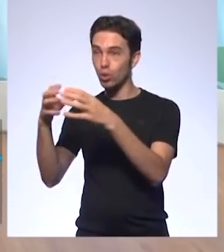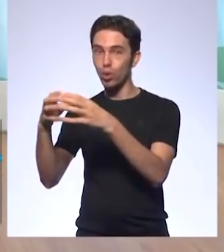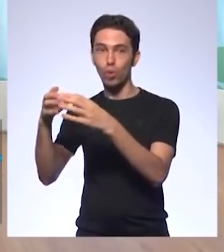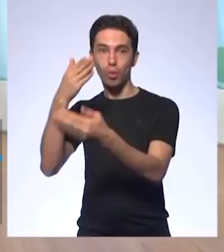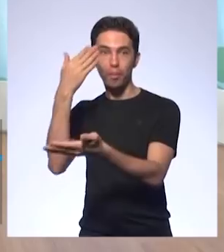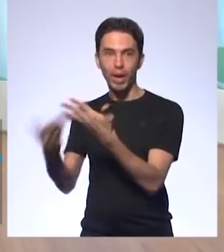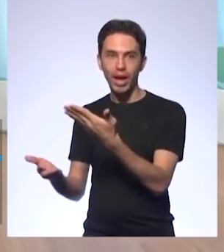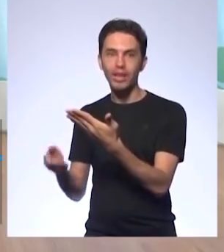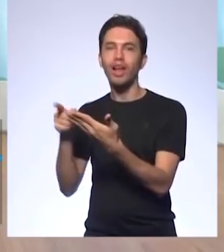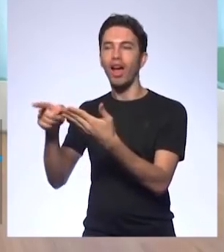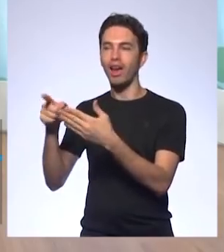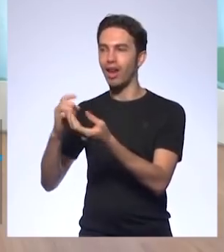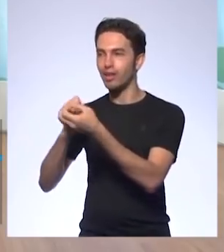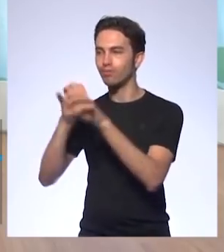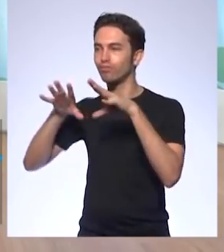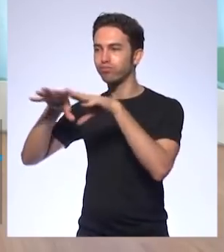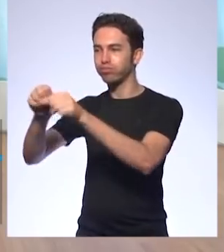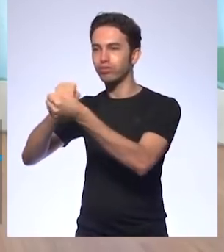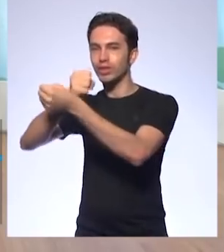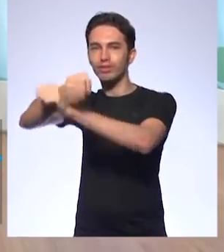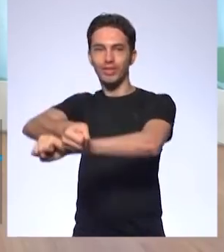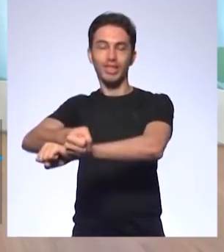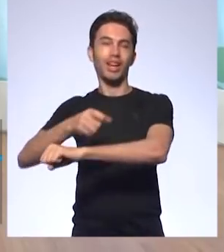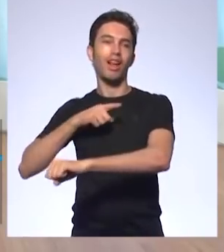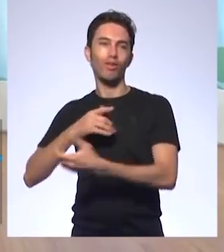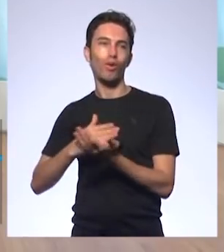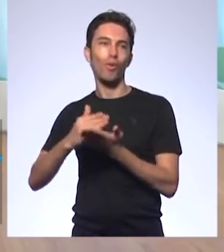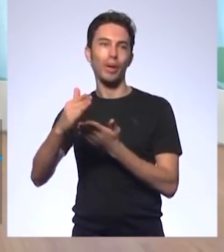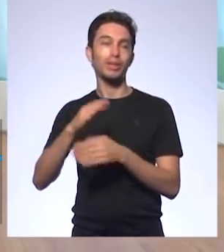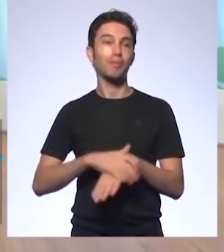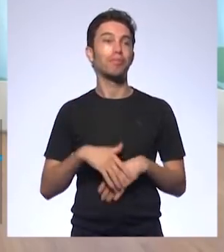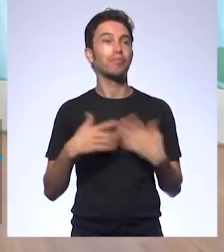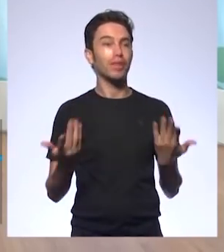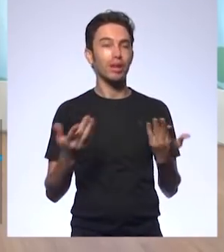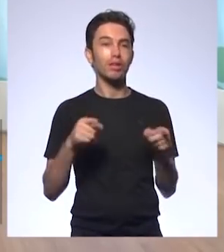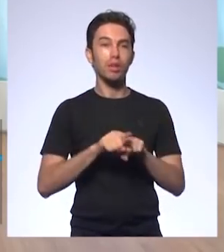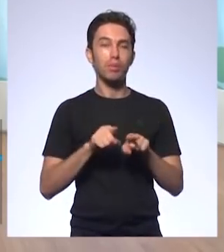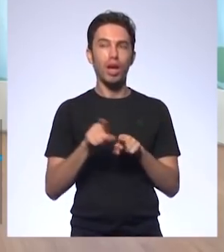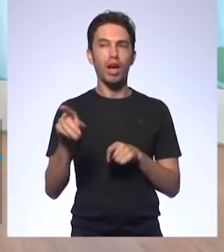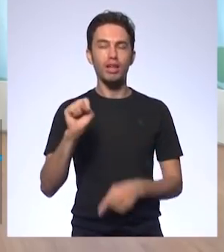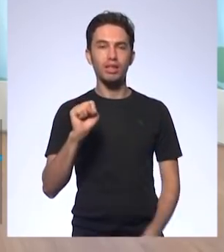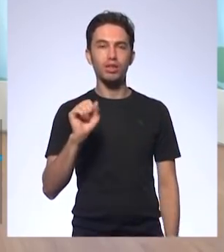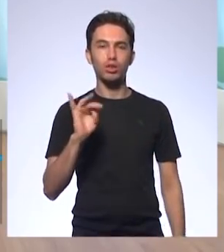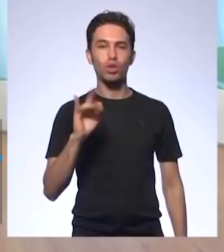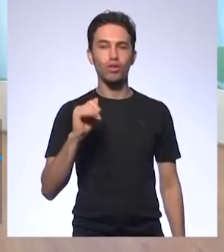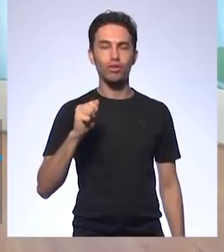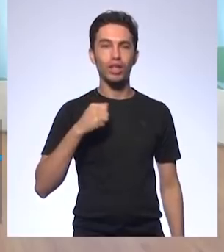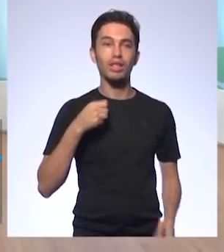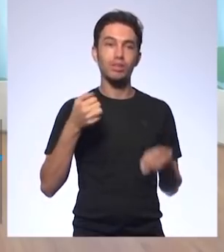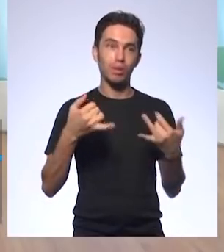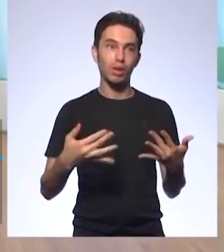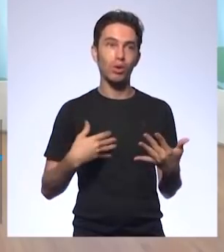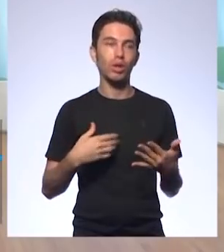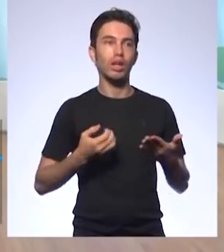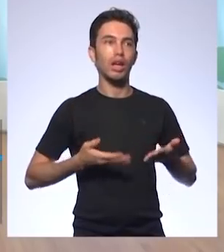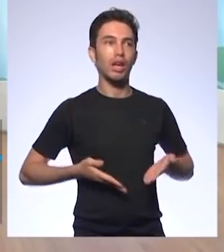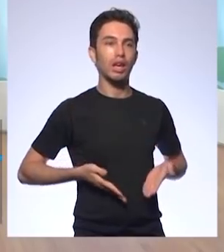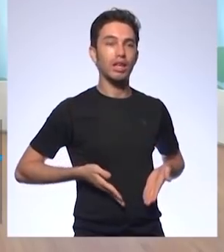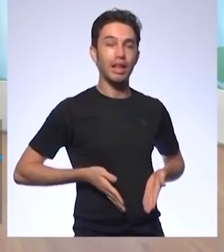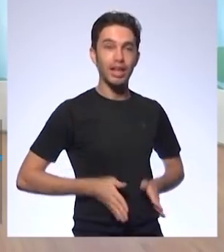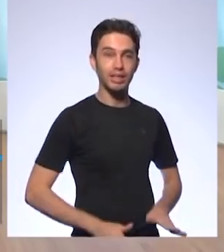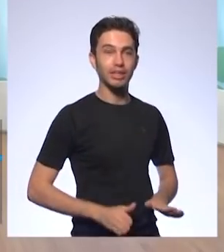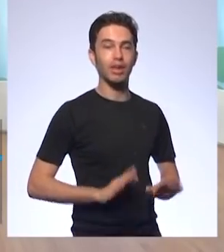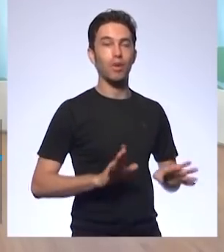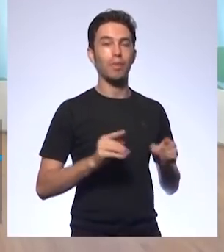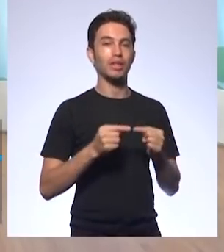um escravo na antiguidade. Além do que a Sofia falou também, dessa questão hereditária, mas aí já é uma questão de se tornar servo na